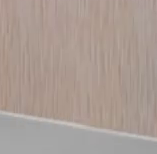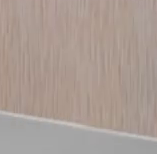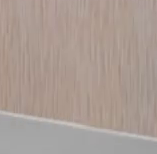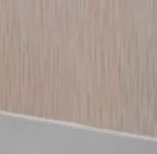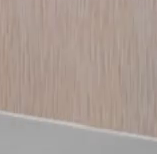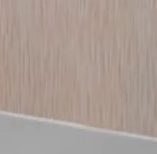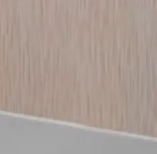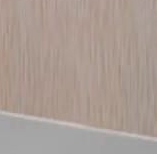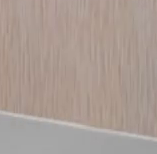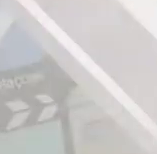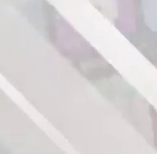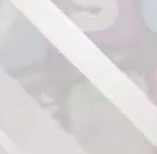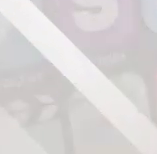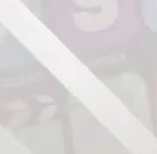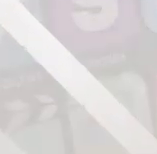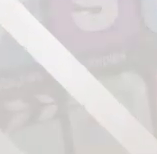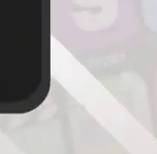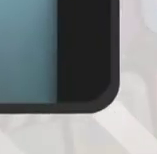Janeiro.